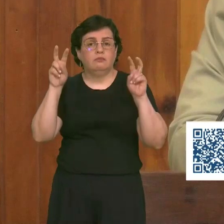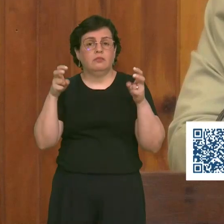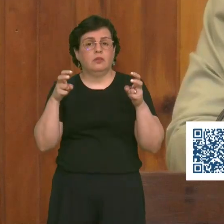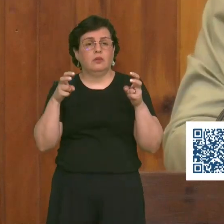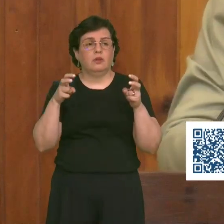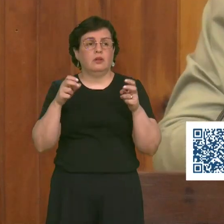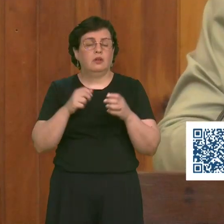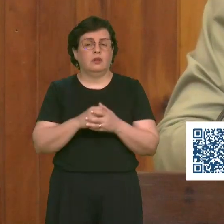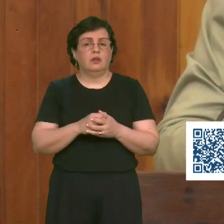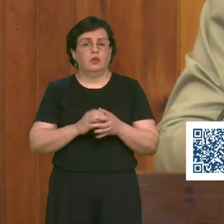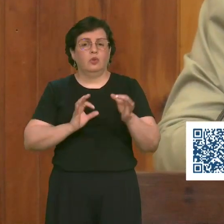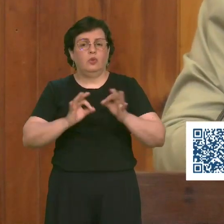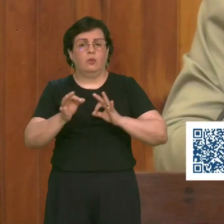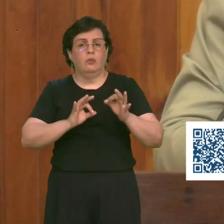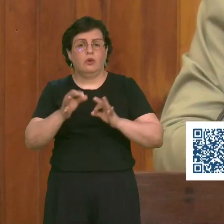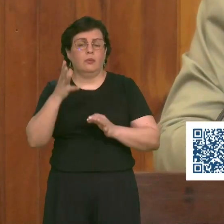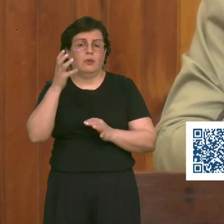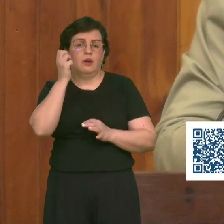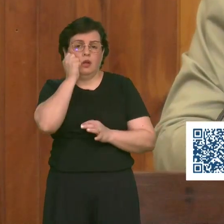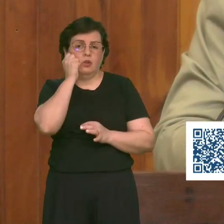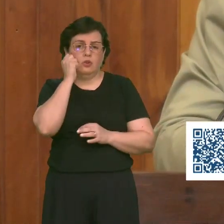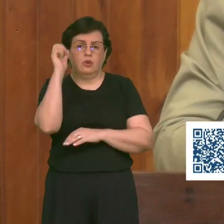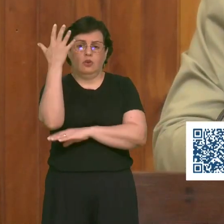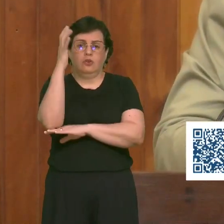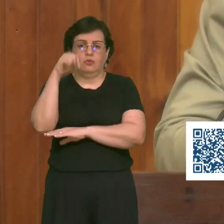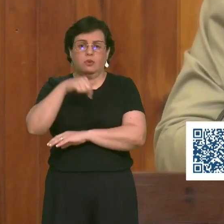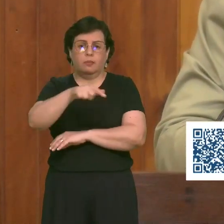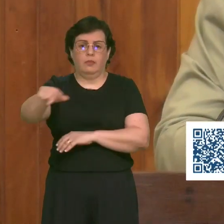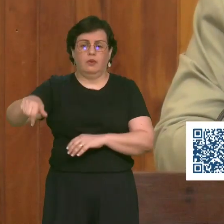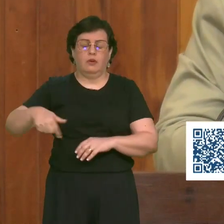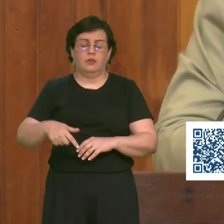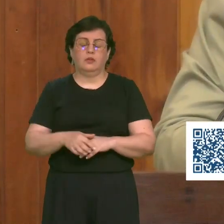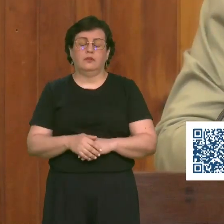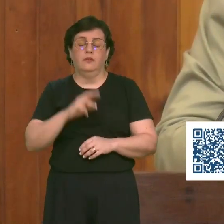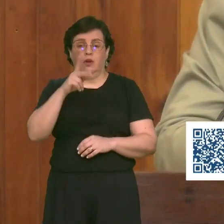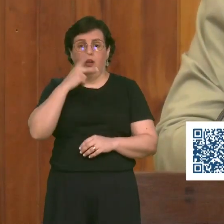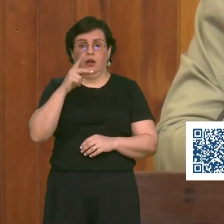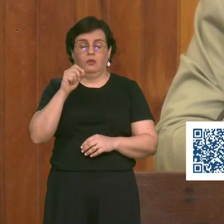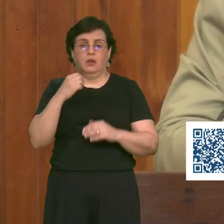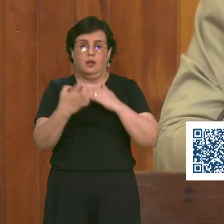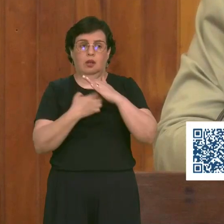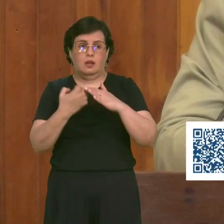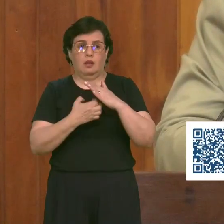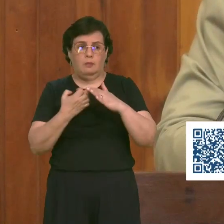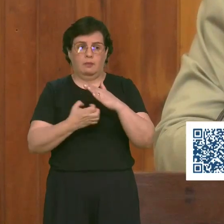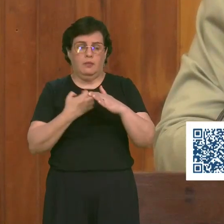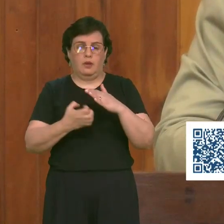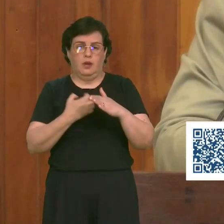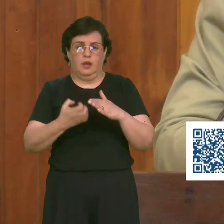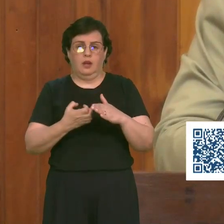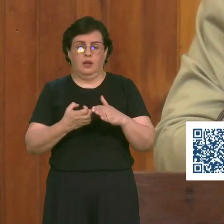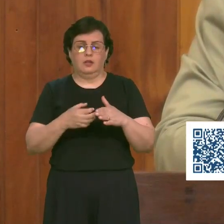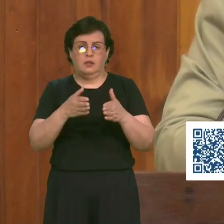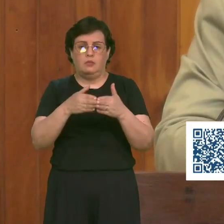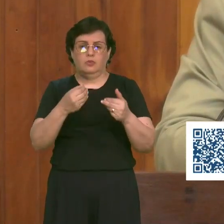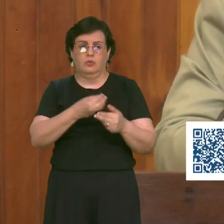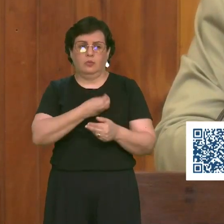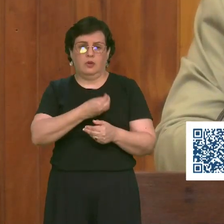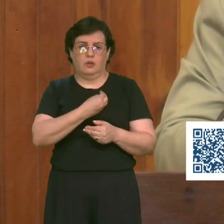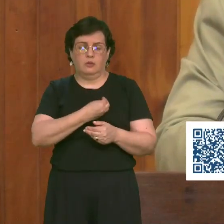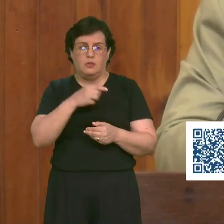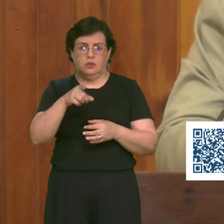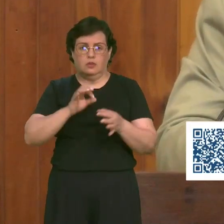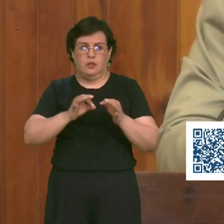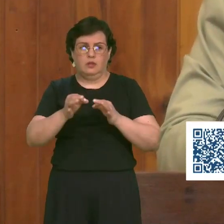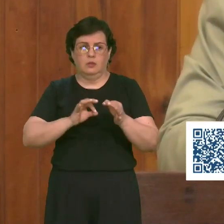referente ao programa adote uma praça ressalto que a empresa Terra volts solicitou participação do citado do programa adote